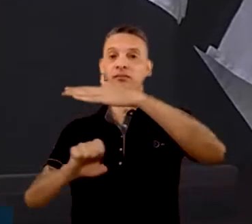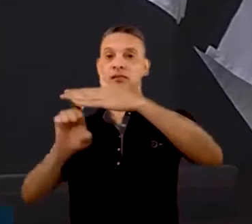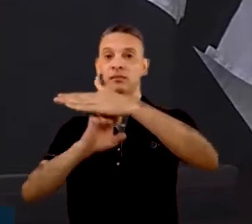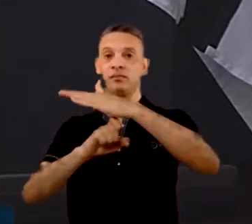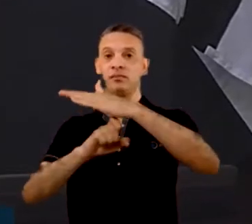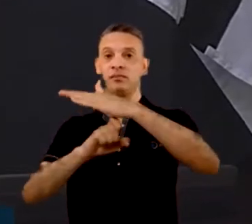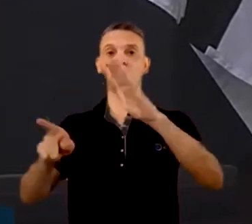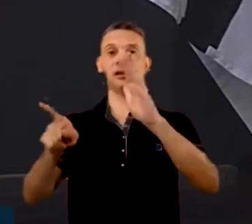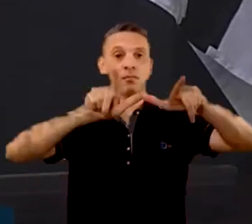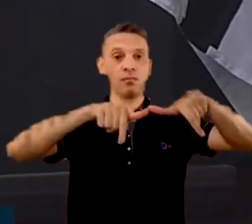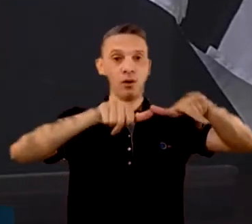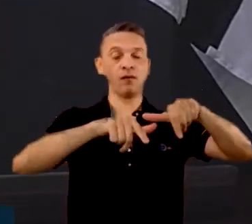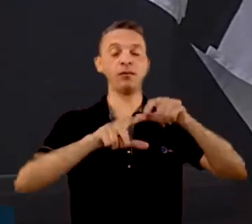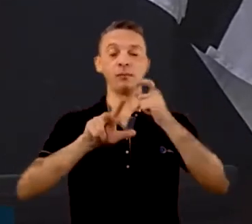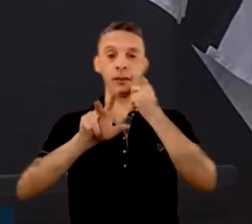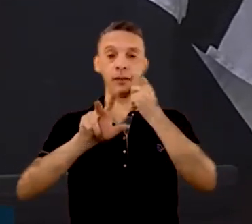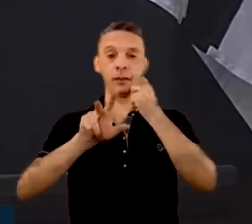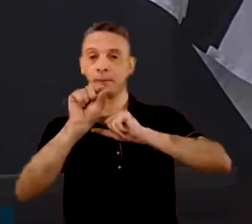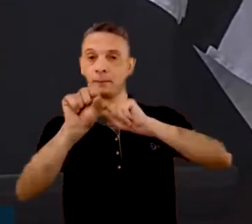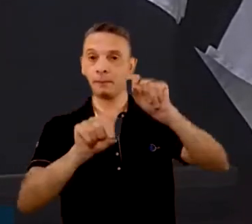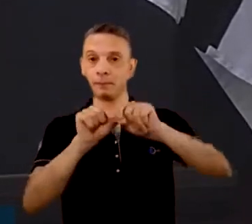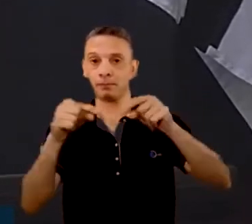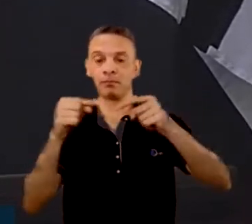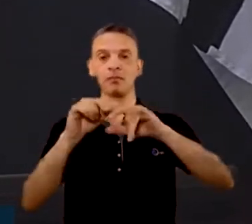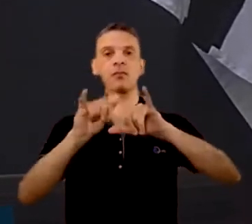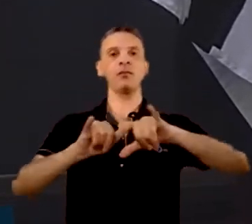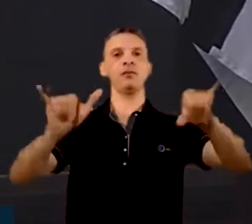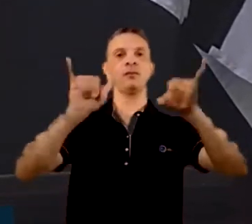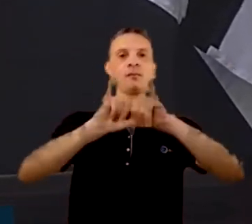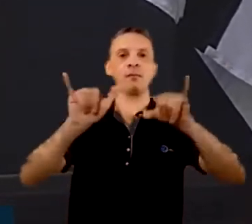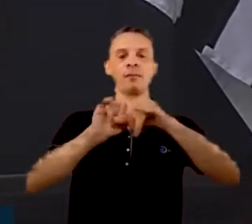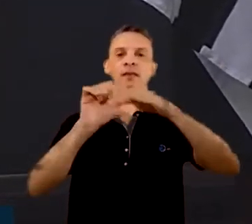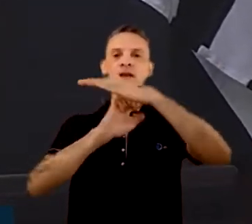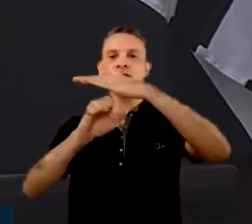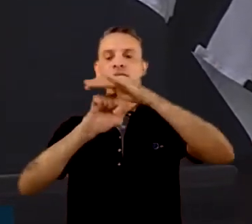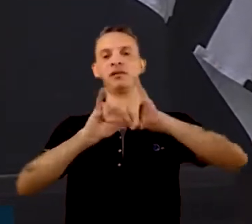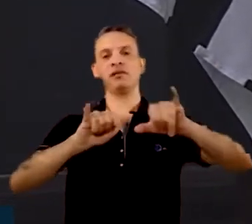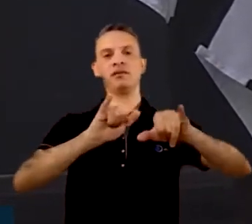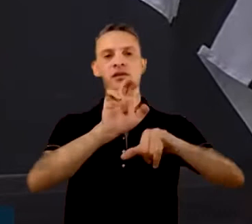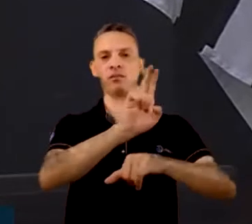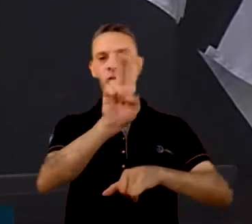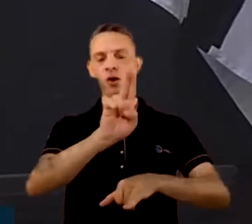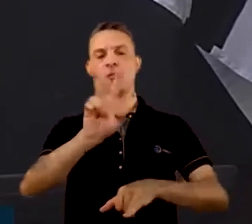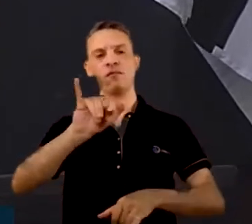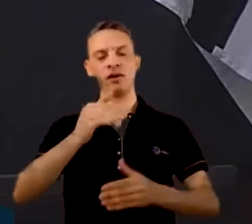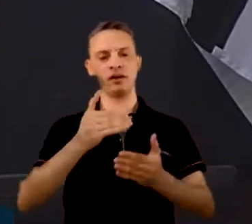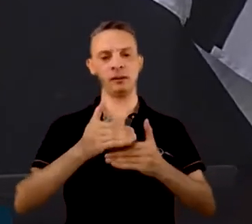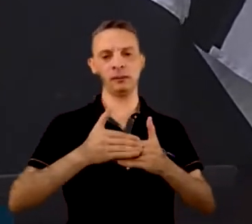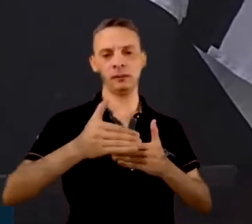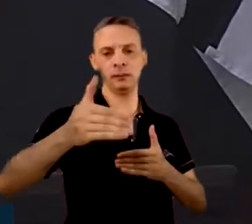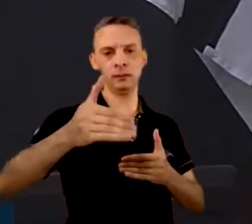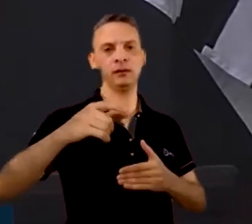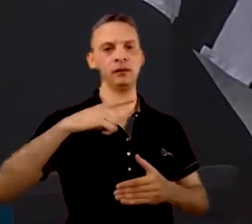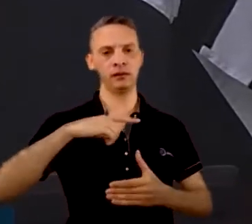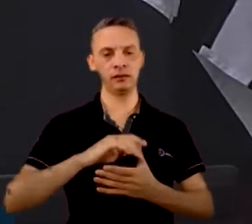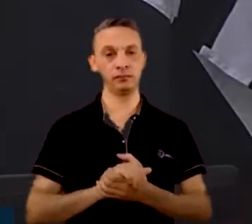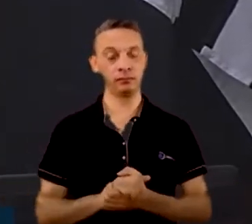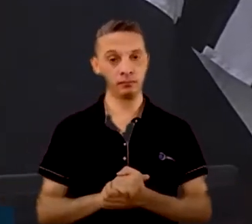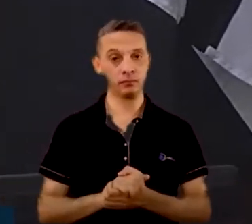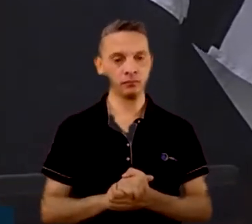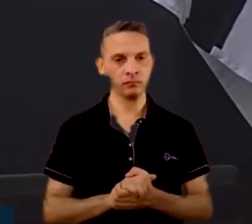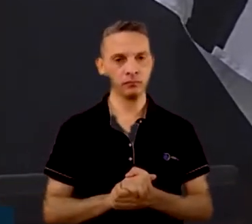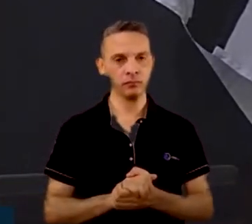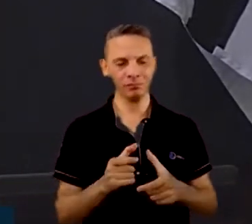que será aí divulgado o nome dessa empresa no decorrer dessas apresentações. Ainda é pouco,